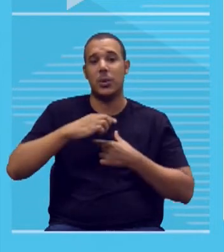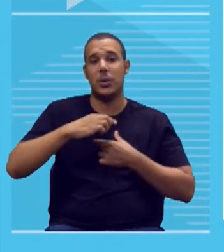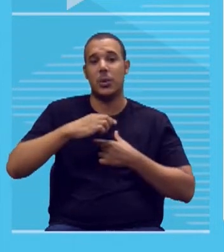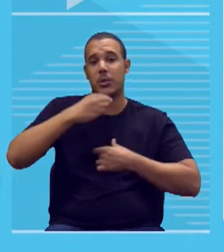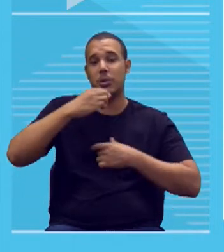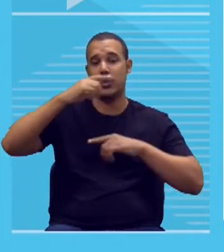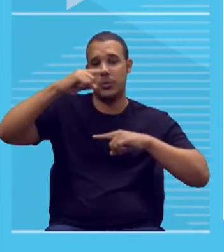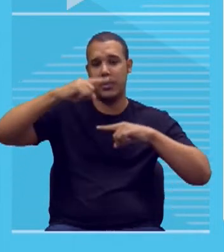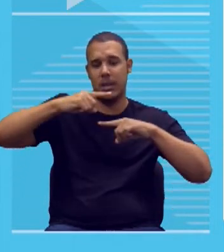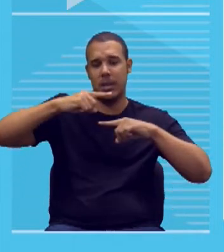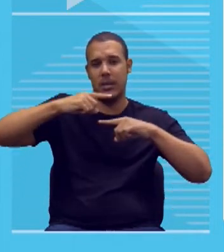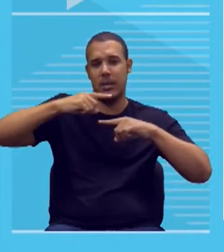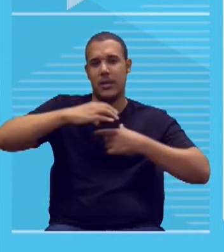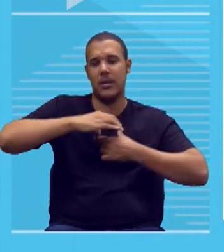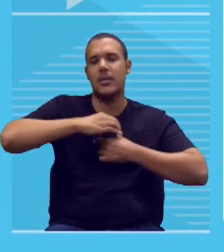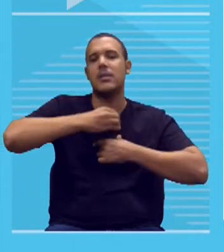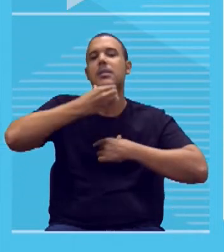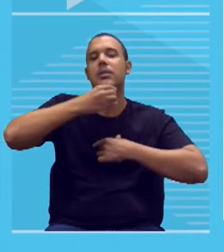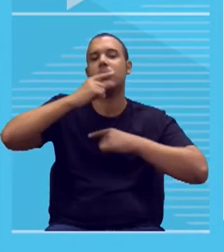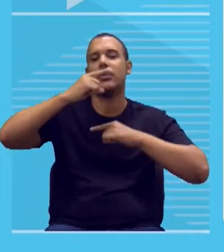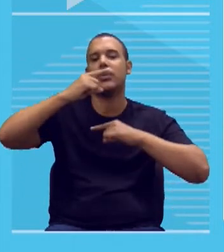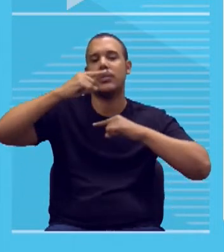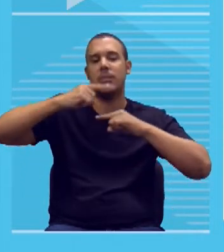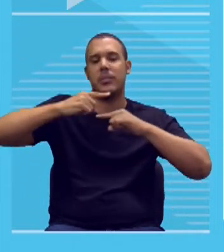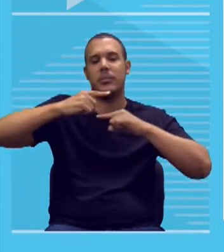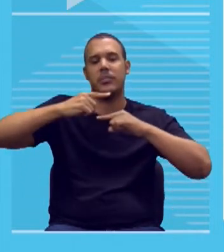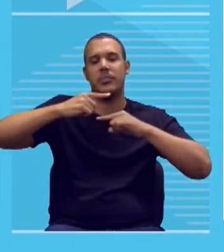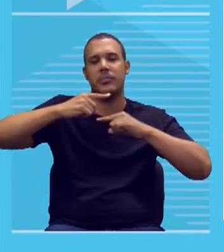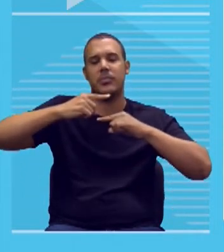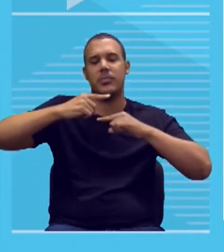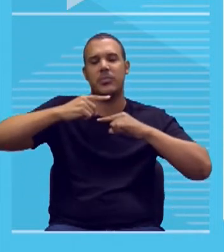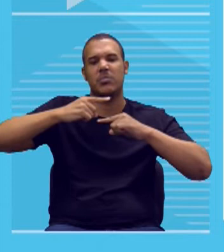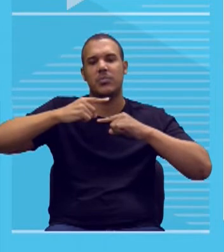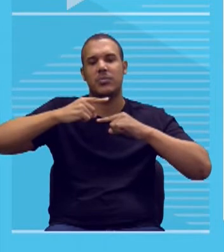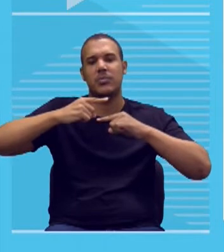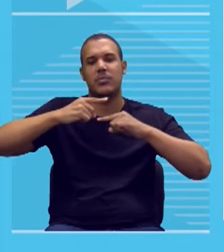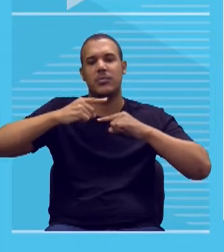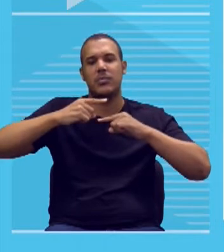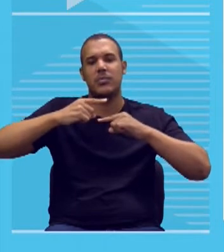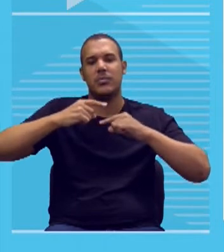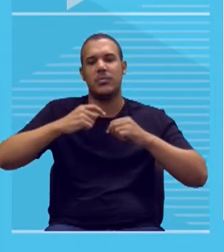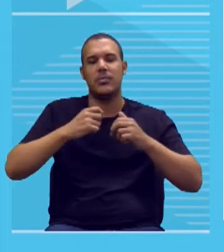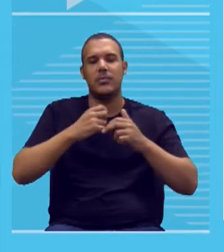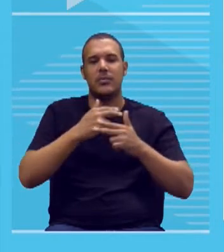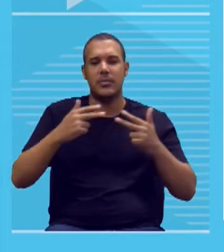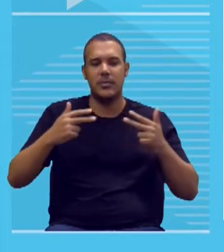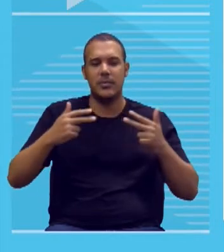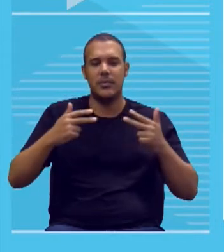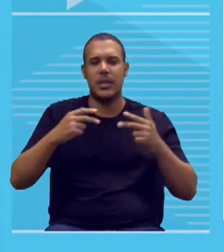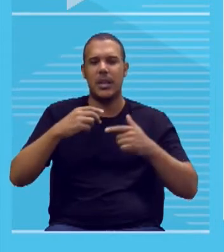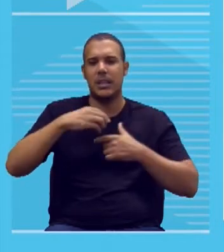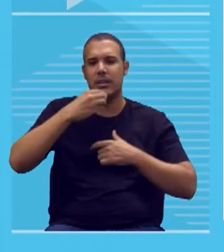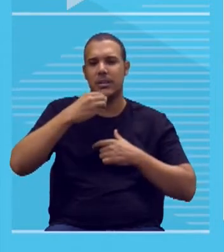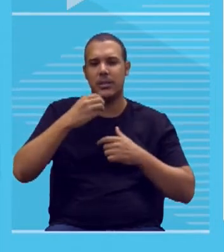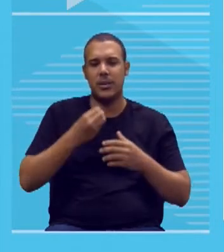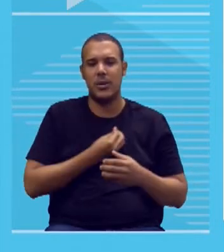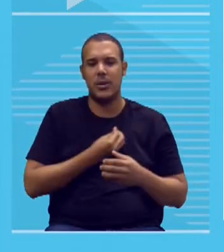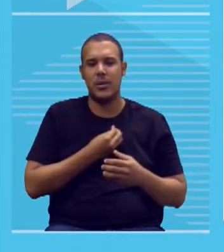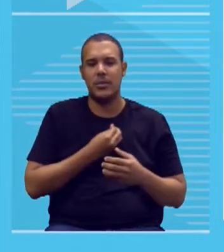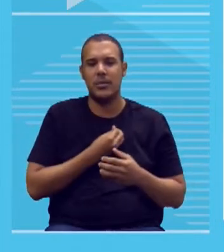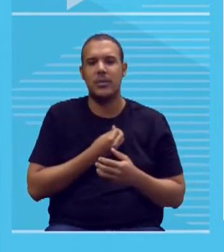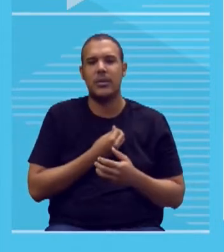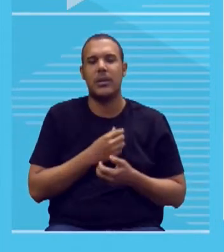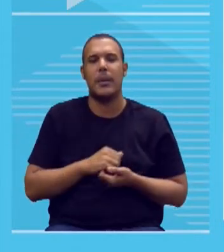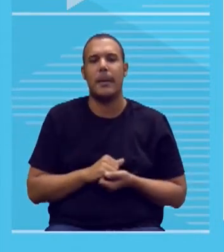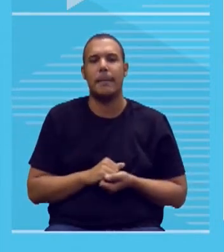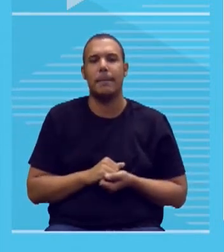pescoço curtindo tudo bem Oi e aí várias girafinhas envia o numa